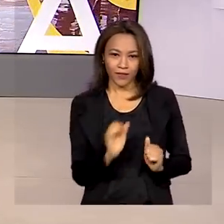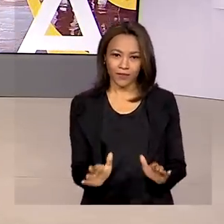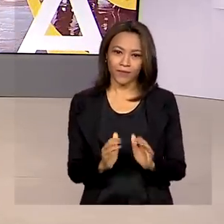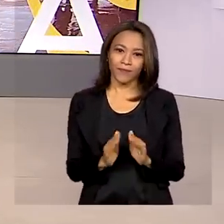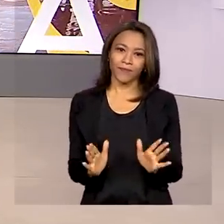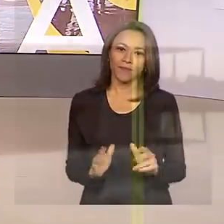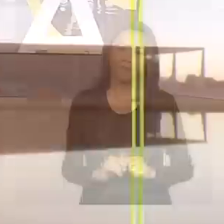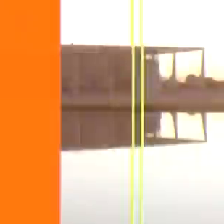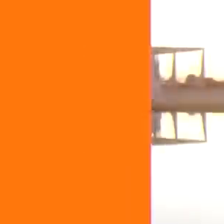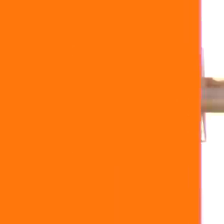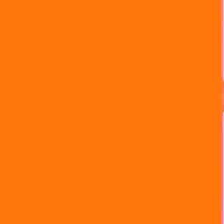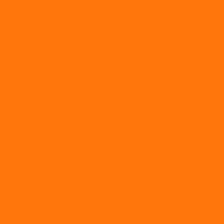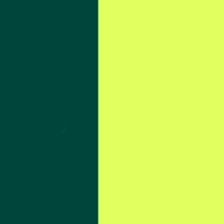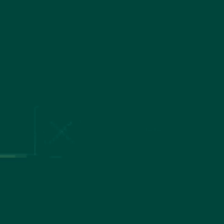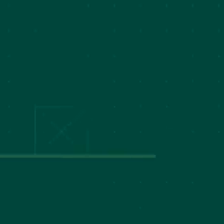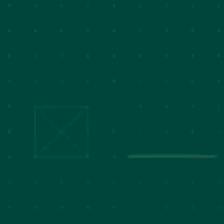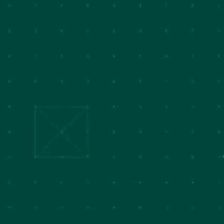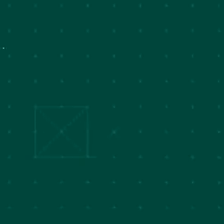ar.